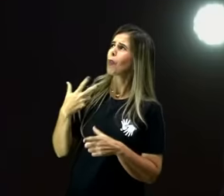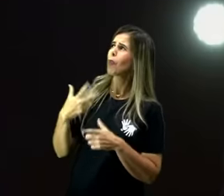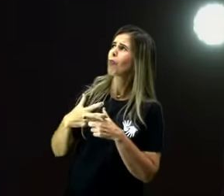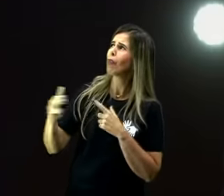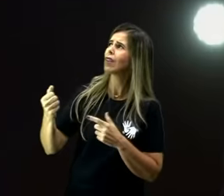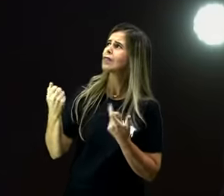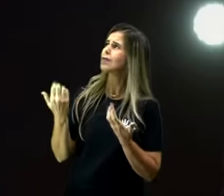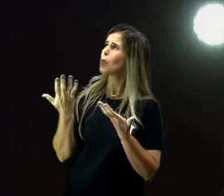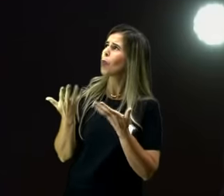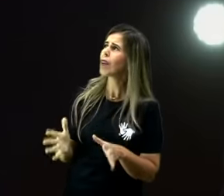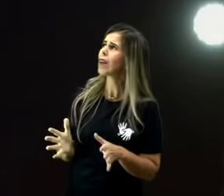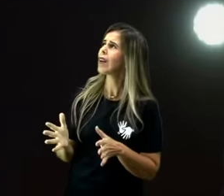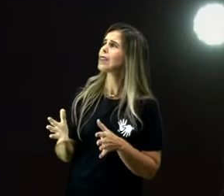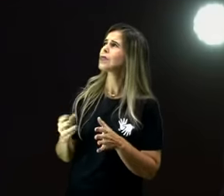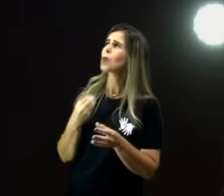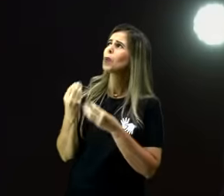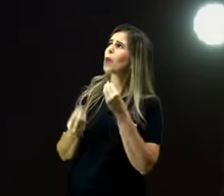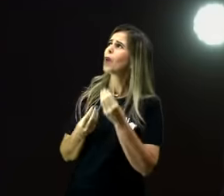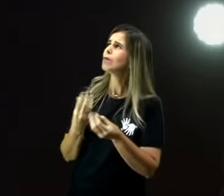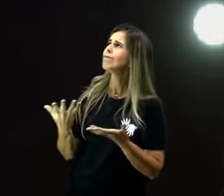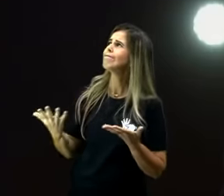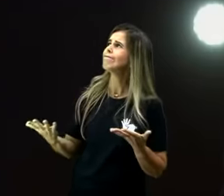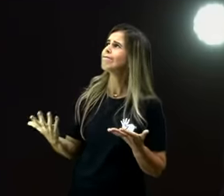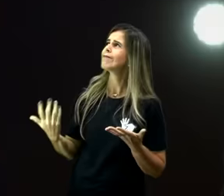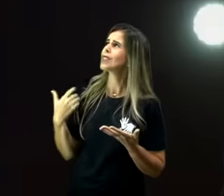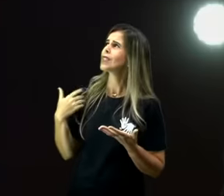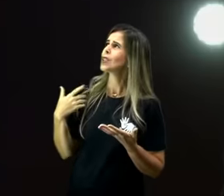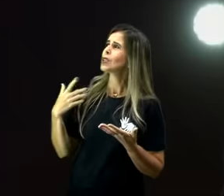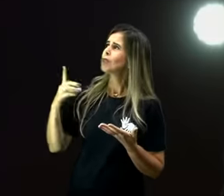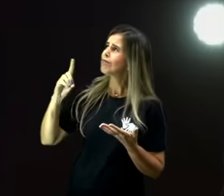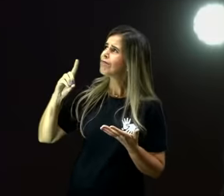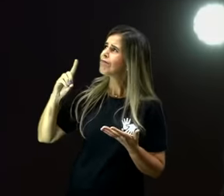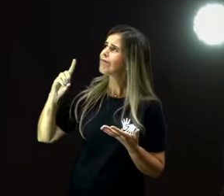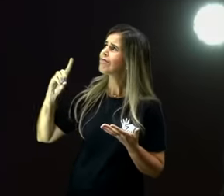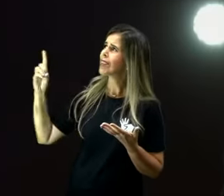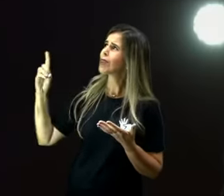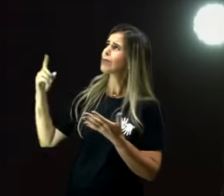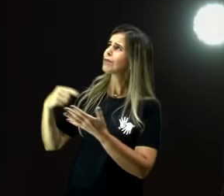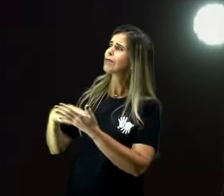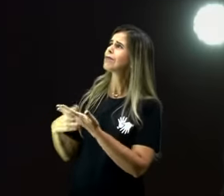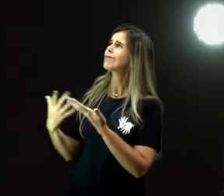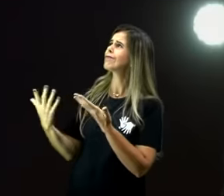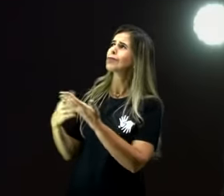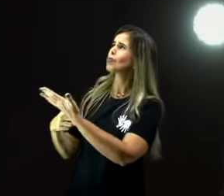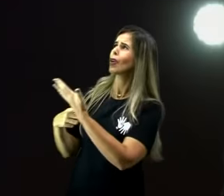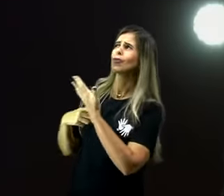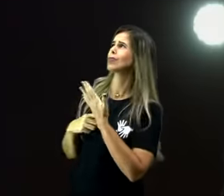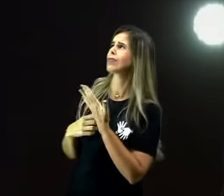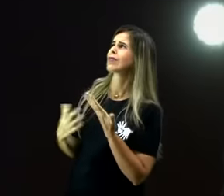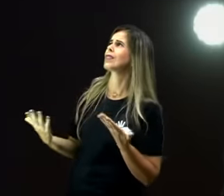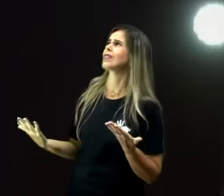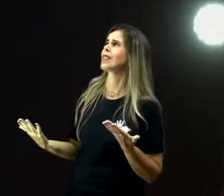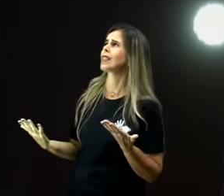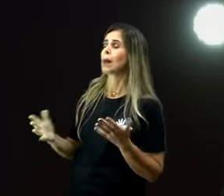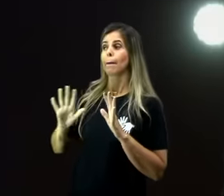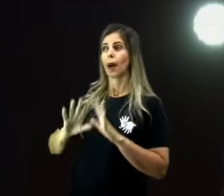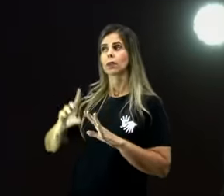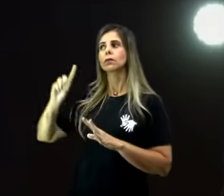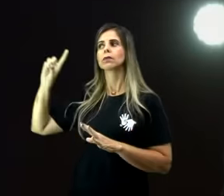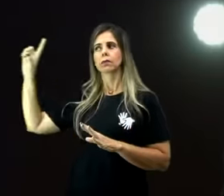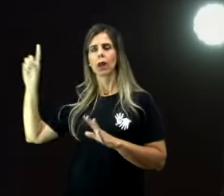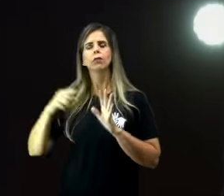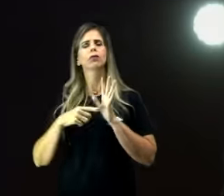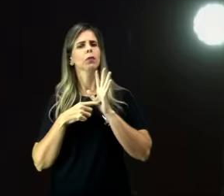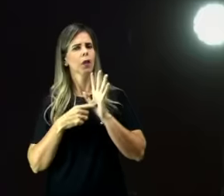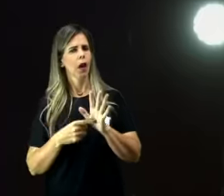ali? Senhor, você não quer que eu chegue nesse lugar? O Senhor está resistindo ao meu avanço? E Deus está dizendo, não, pelo contrário, eu estou no barco